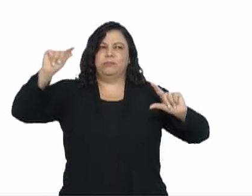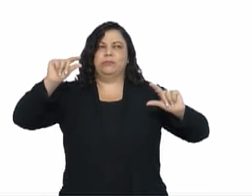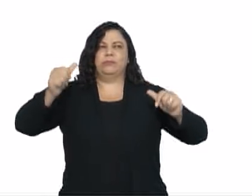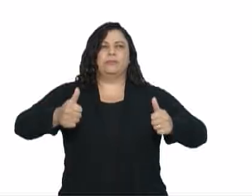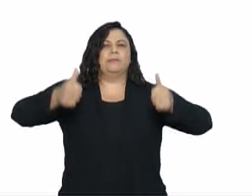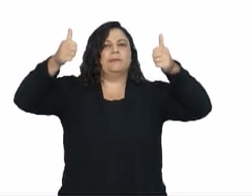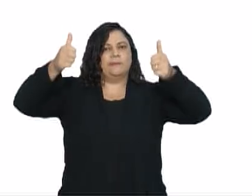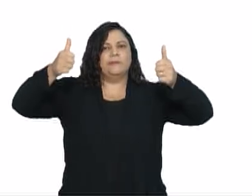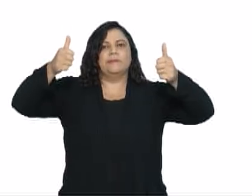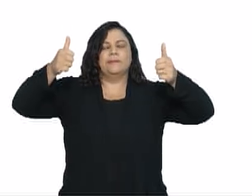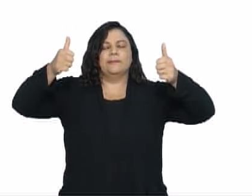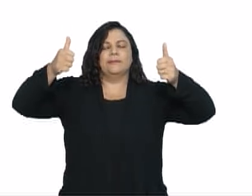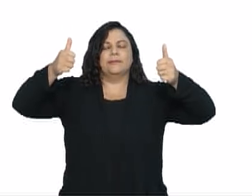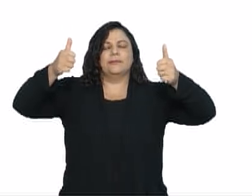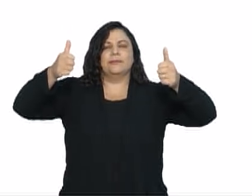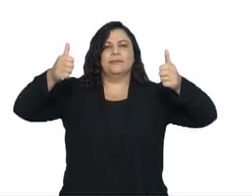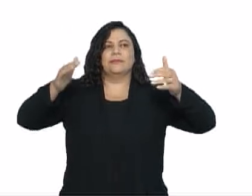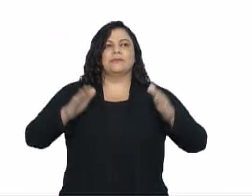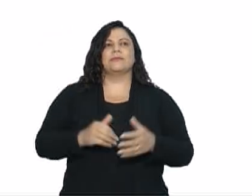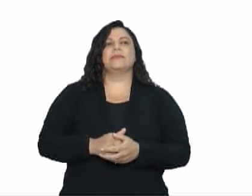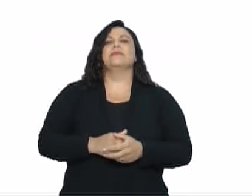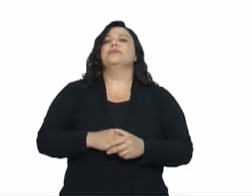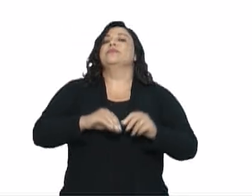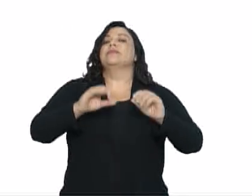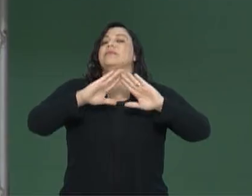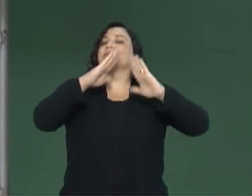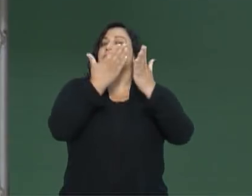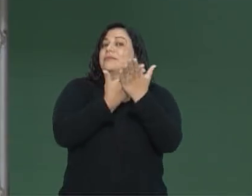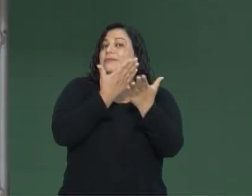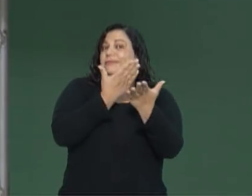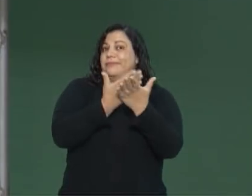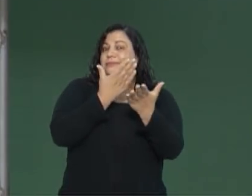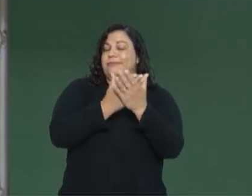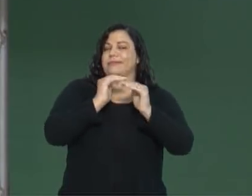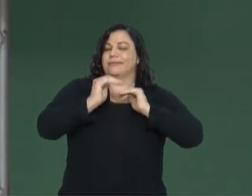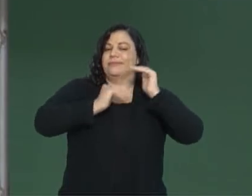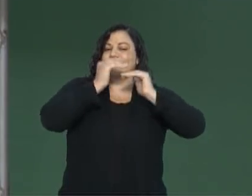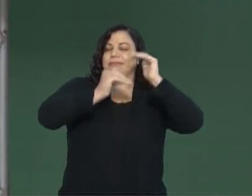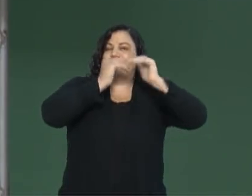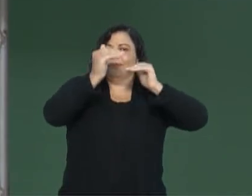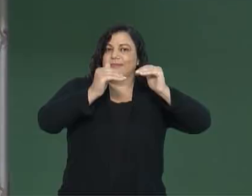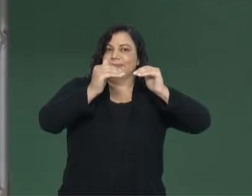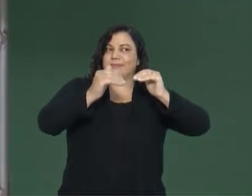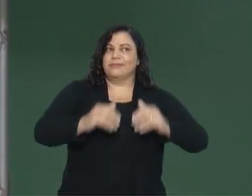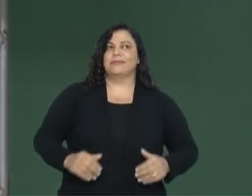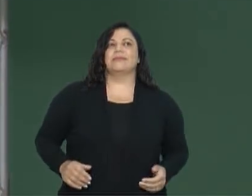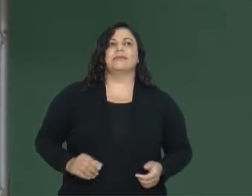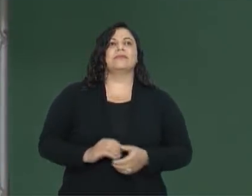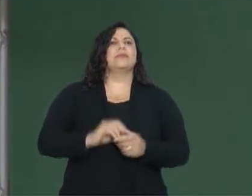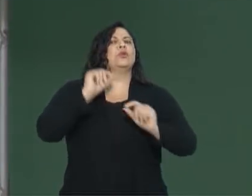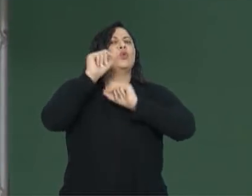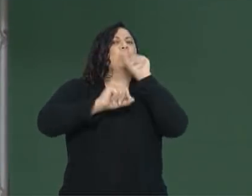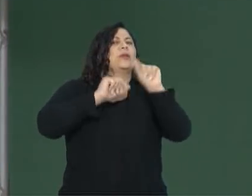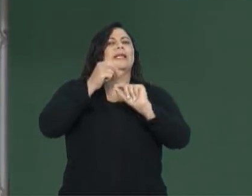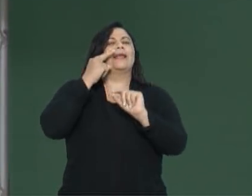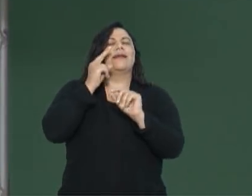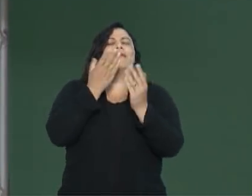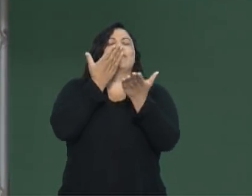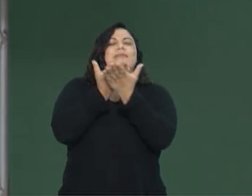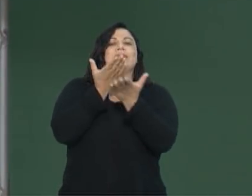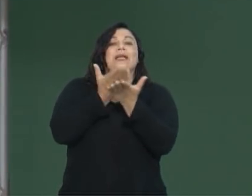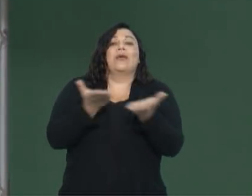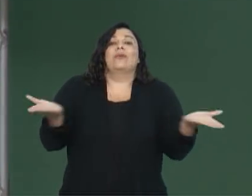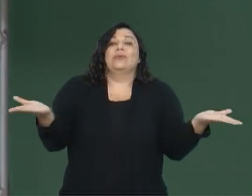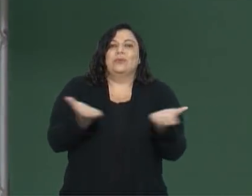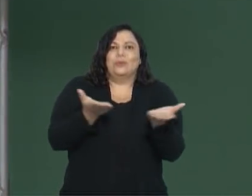10,7 nos últimos tempos. Escolaridade para o país se desenvolver. O que a gente viu nessa aula de hoje, então?